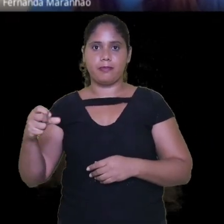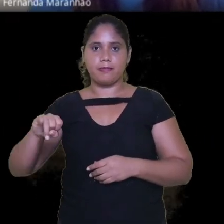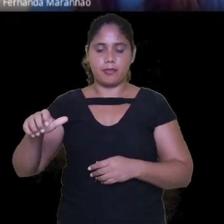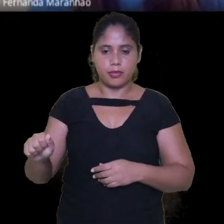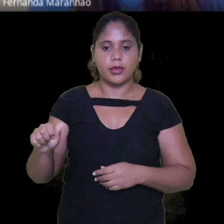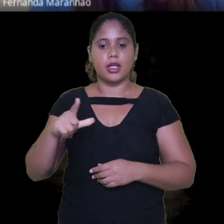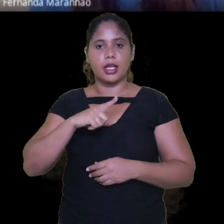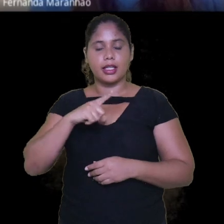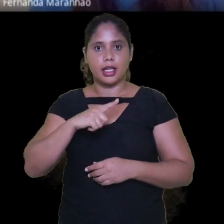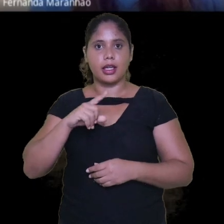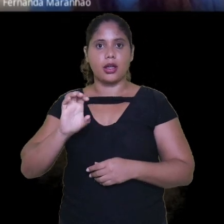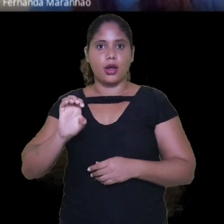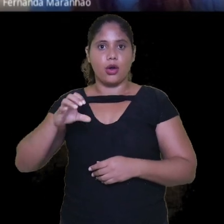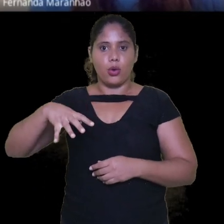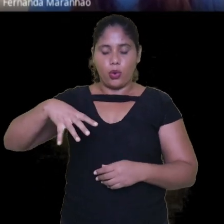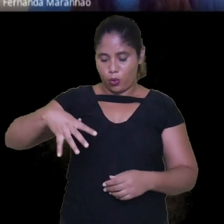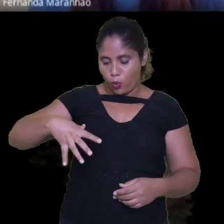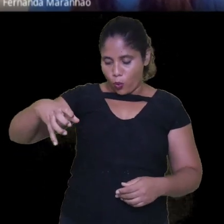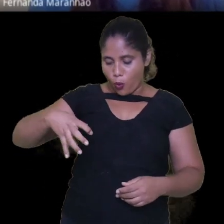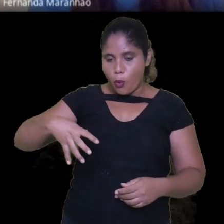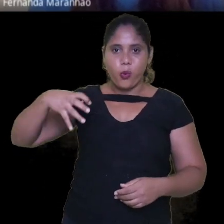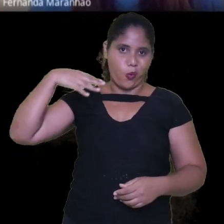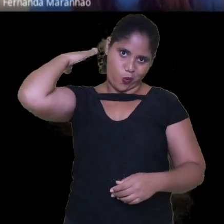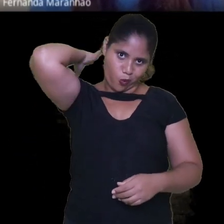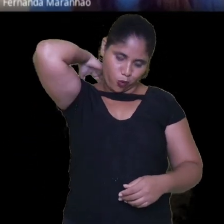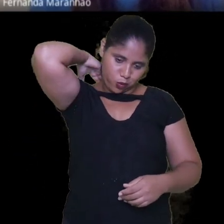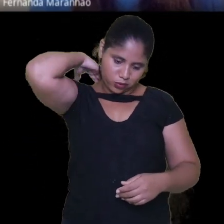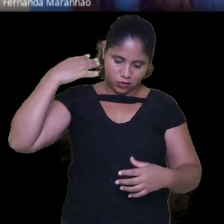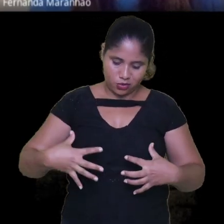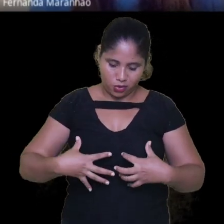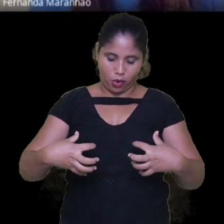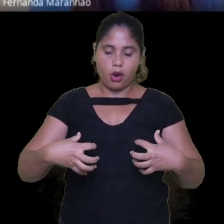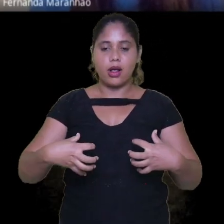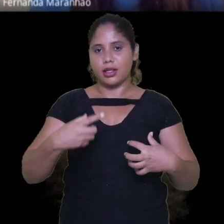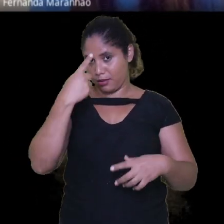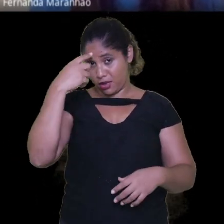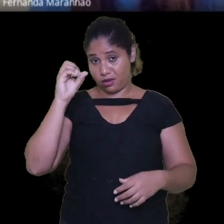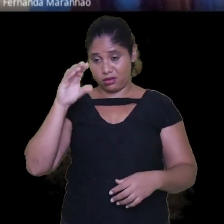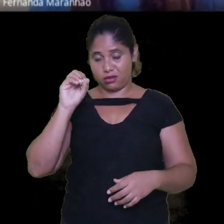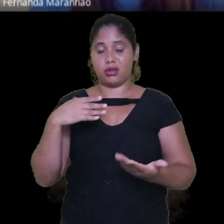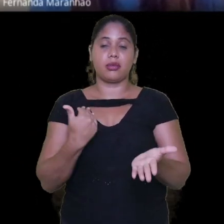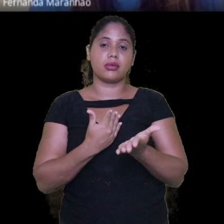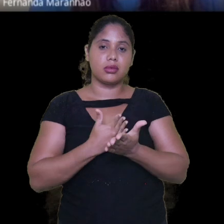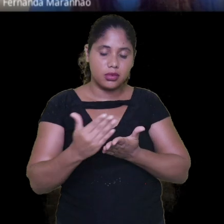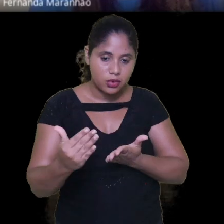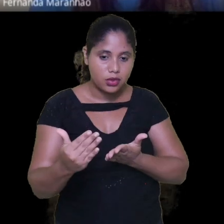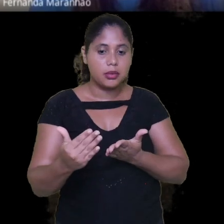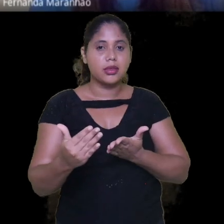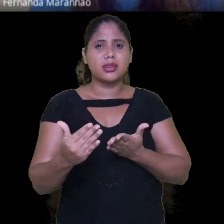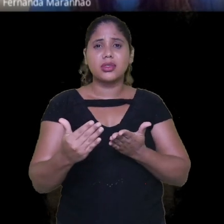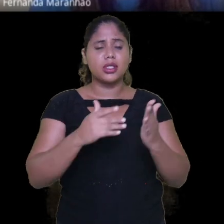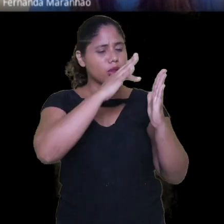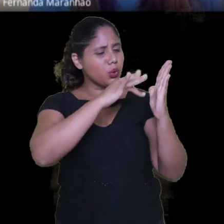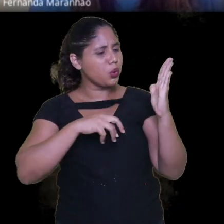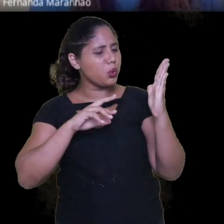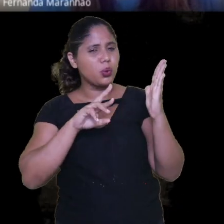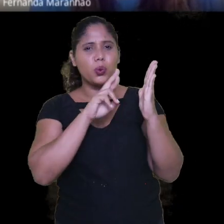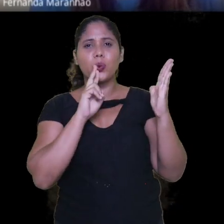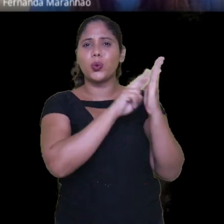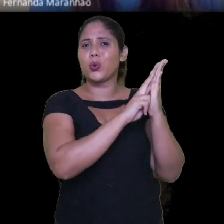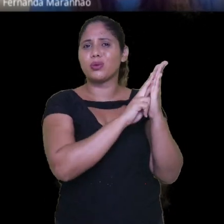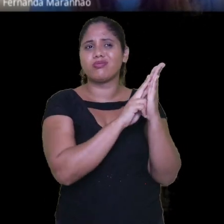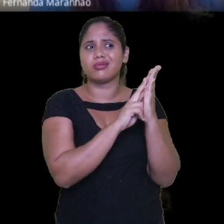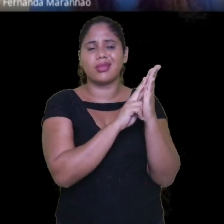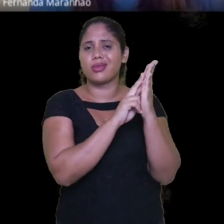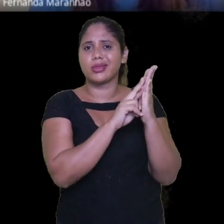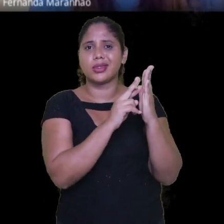nosso próximo slide é uma grande tabela de resumo do manejo de cada uma dessas condições, de cada uma das síndromes hipertensivas